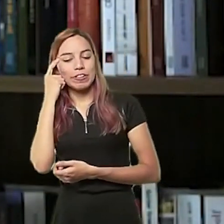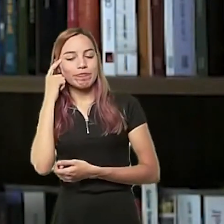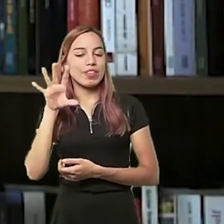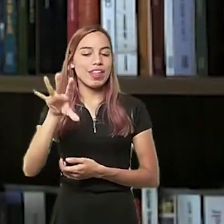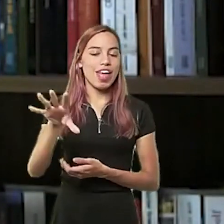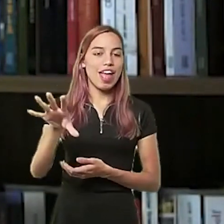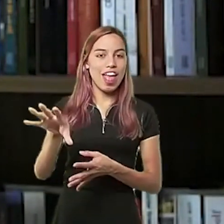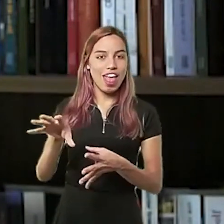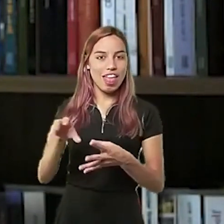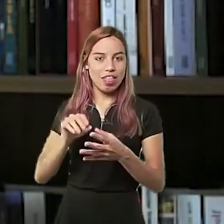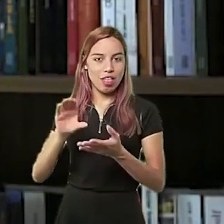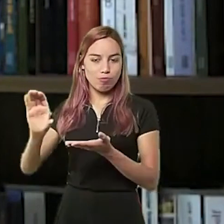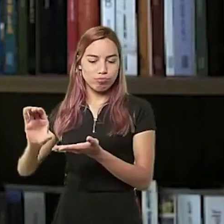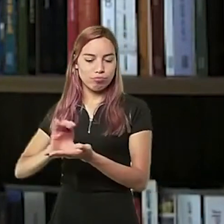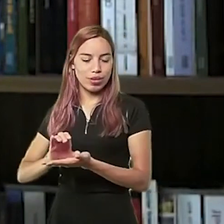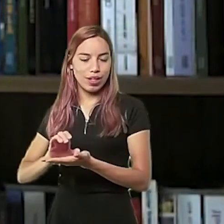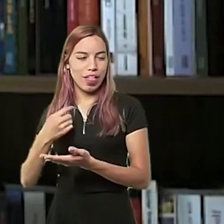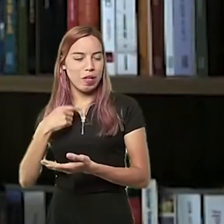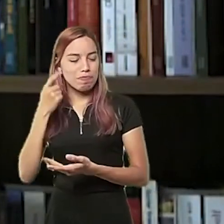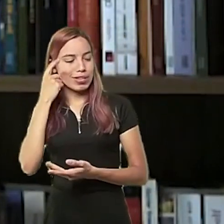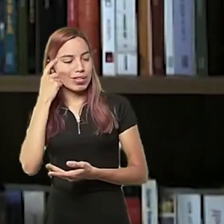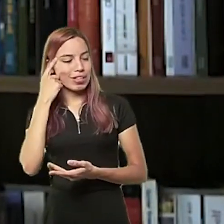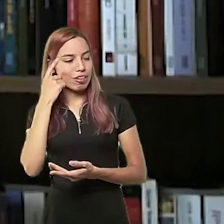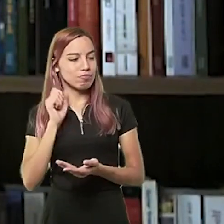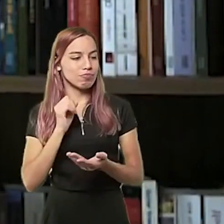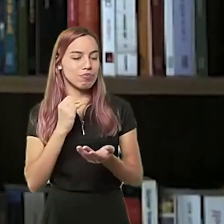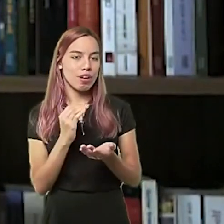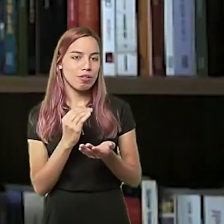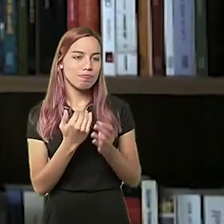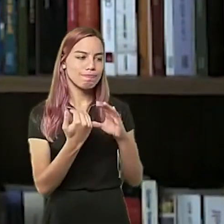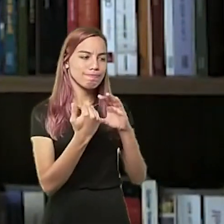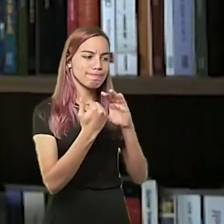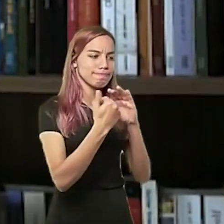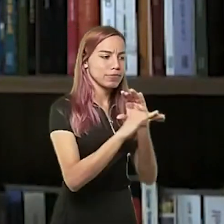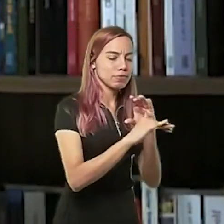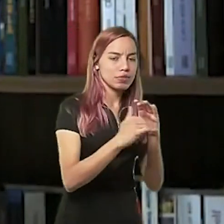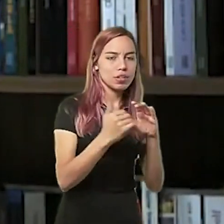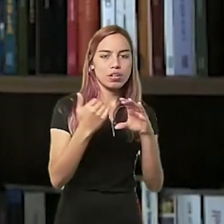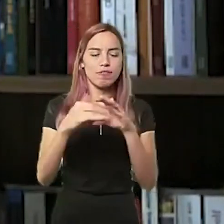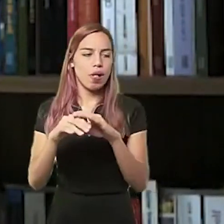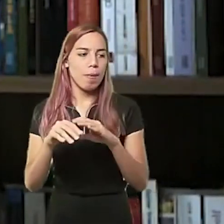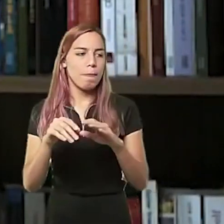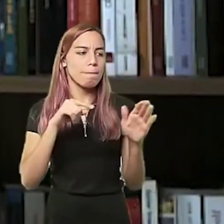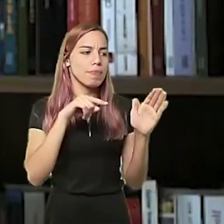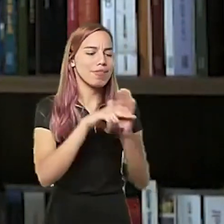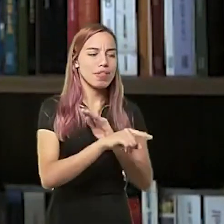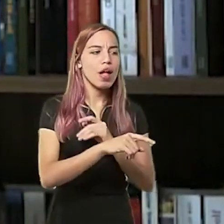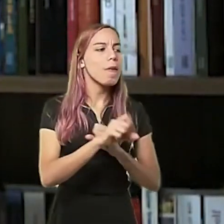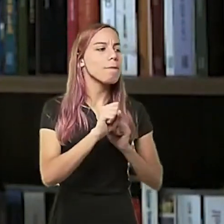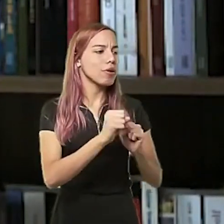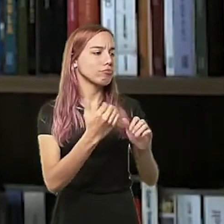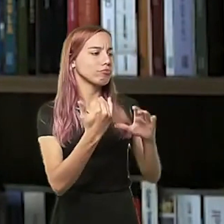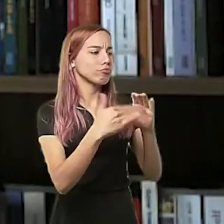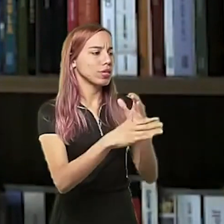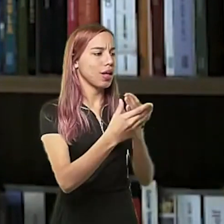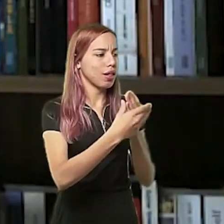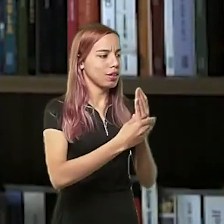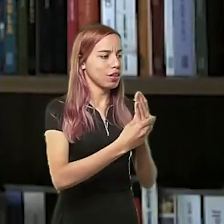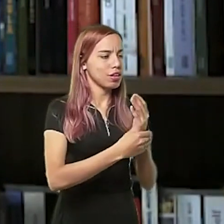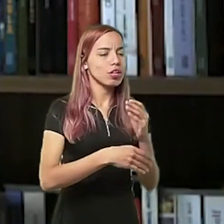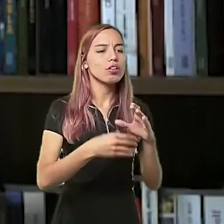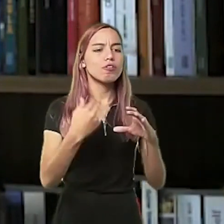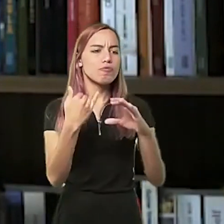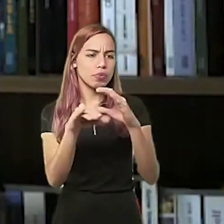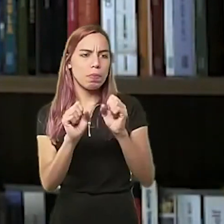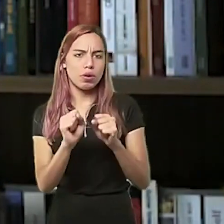Meio que de forma ousada, batendo lá. Eu posso enviar um livro para você? Posso enviar? E aí as pessoas recebiam, principalmente pessoas, né,